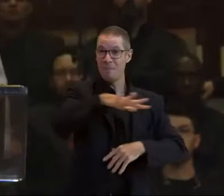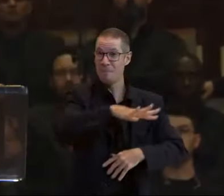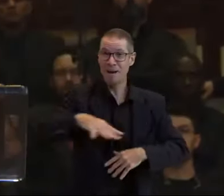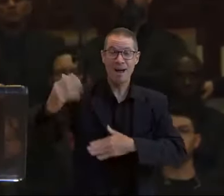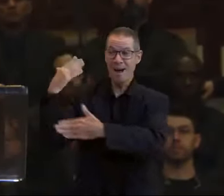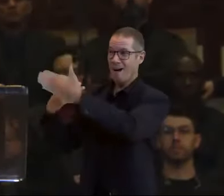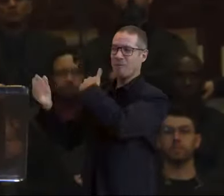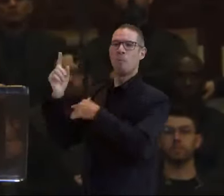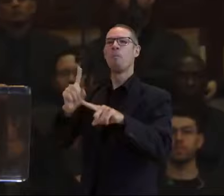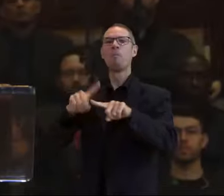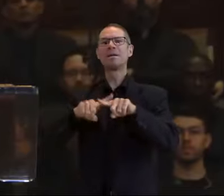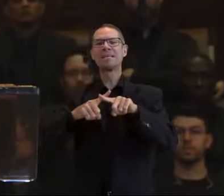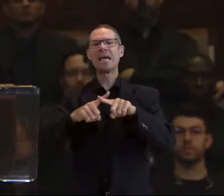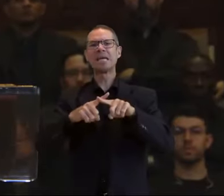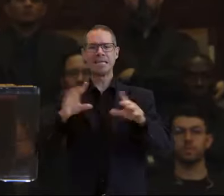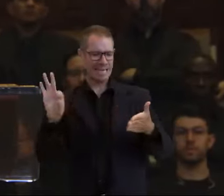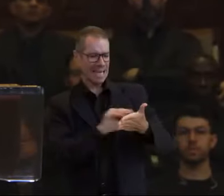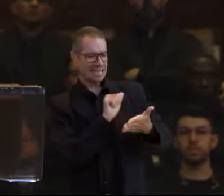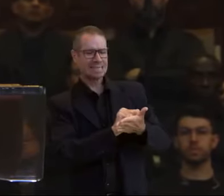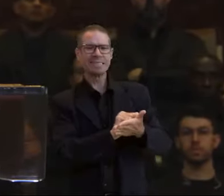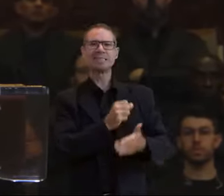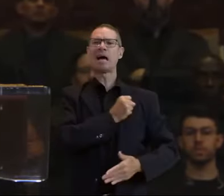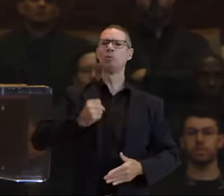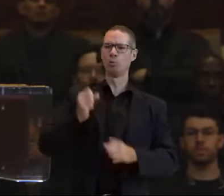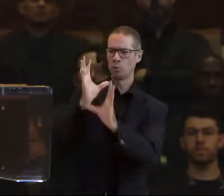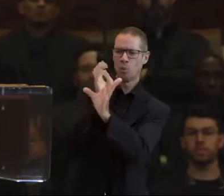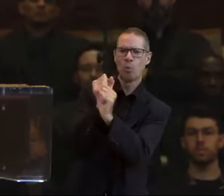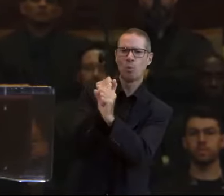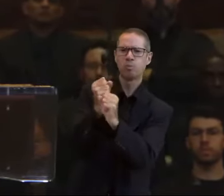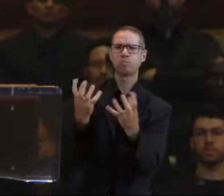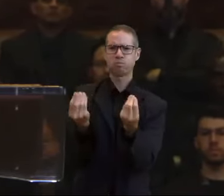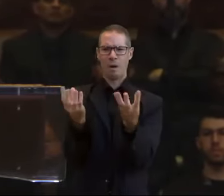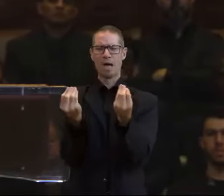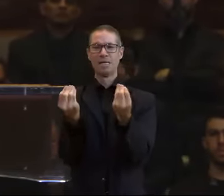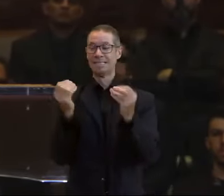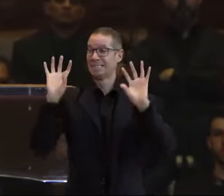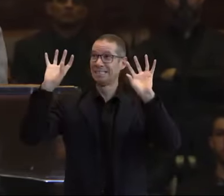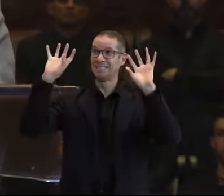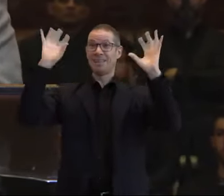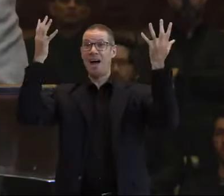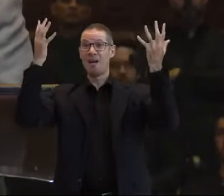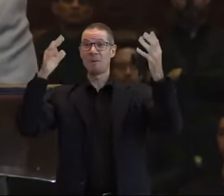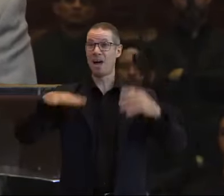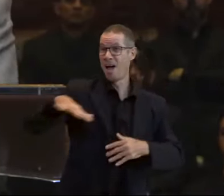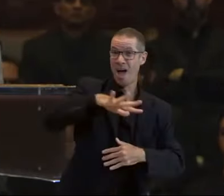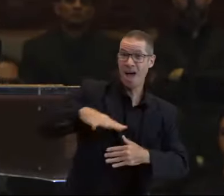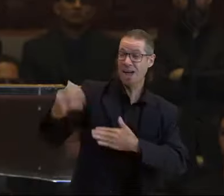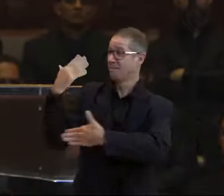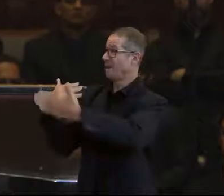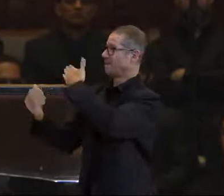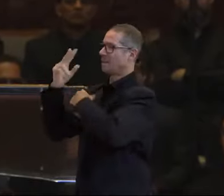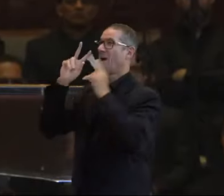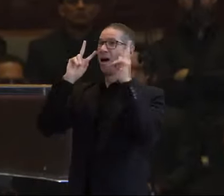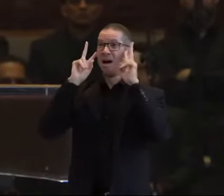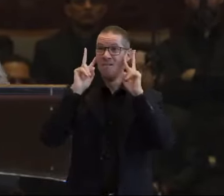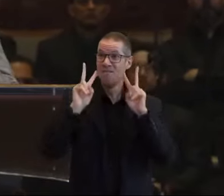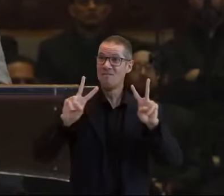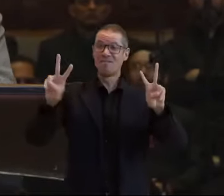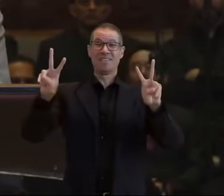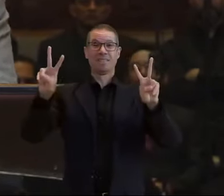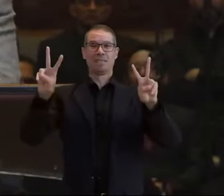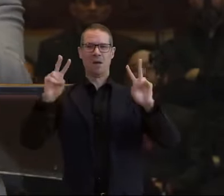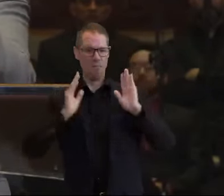que que se registra números? Para celebrar. Eles estavam lá dizendo: olha, havia uma visão